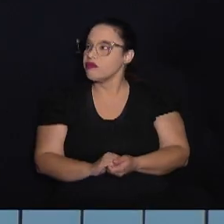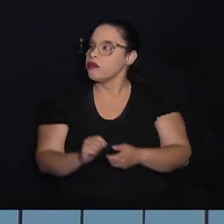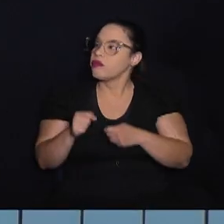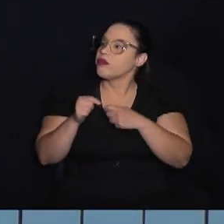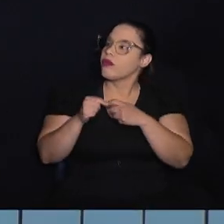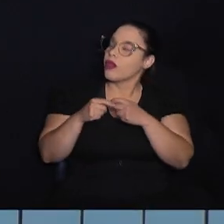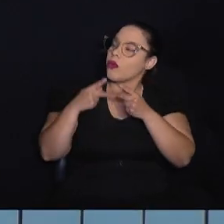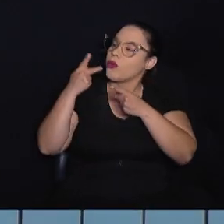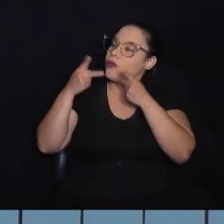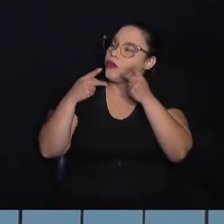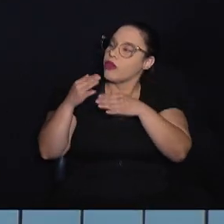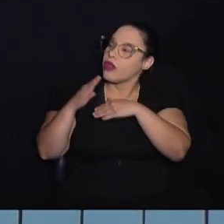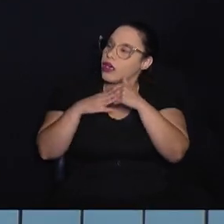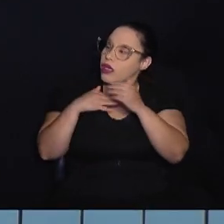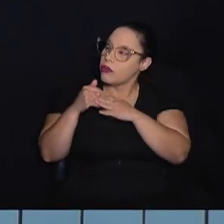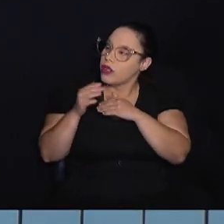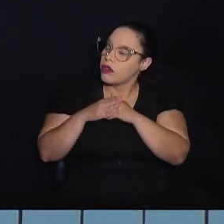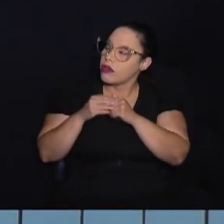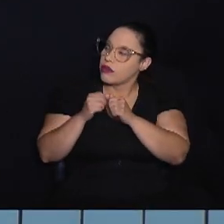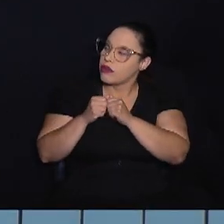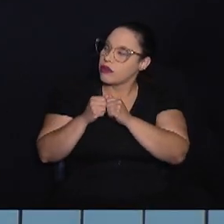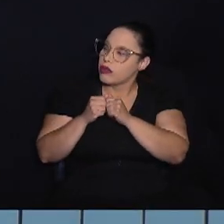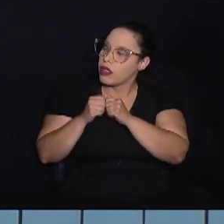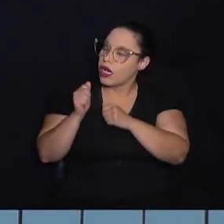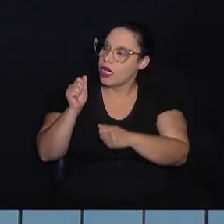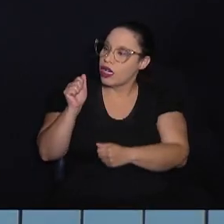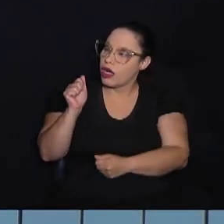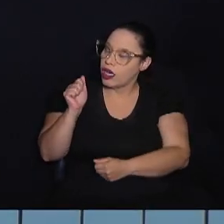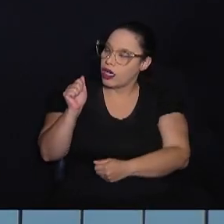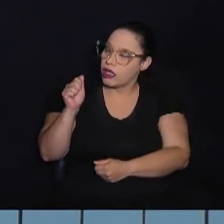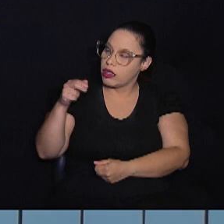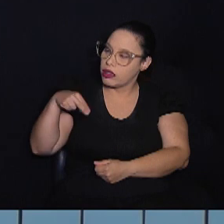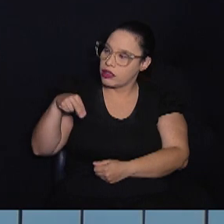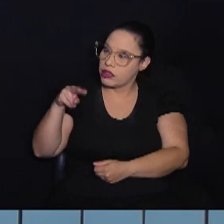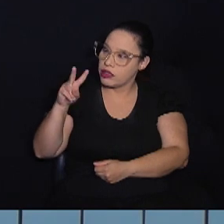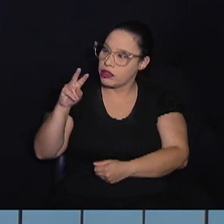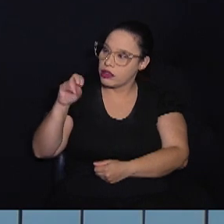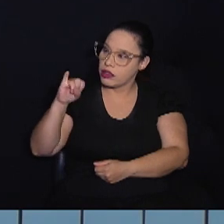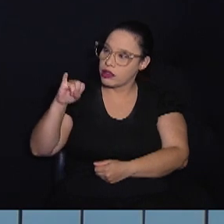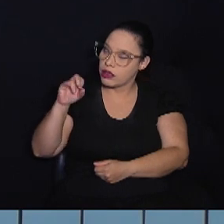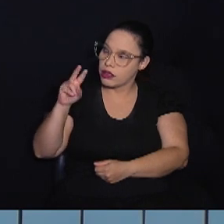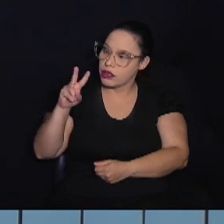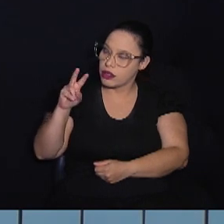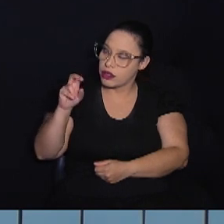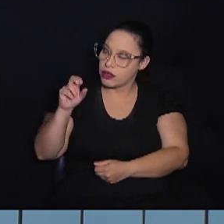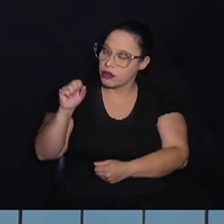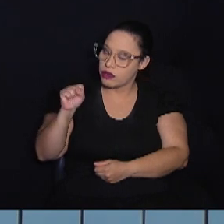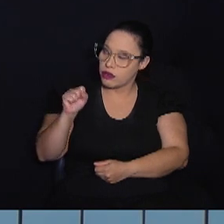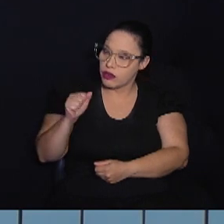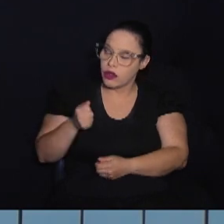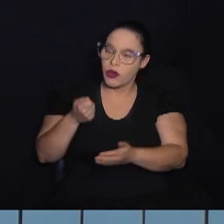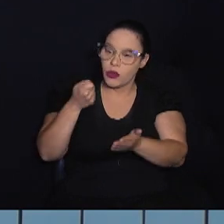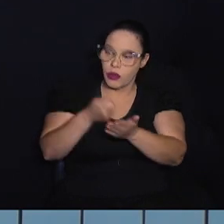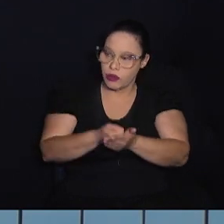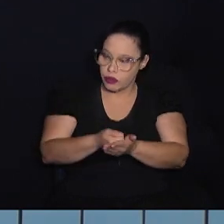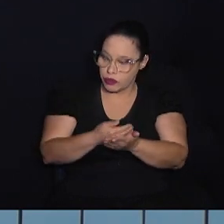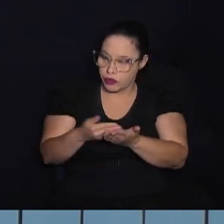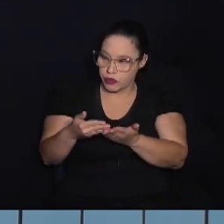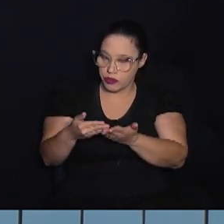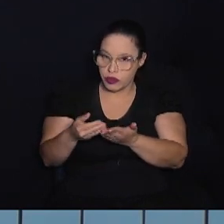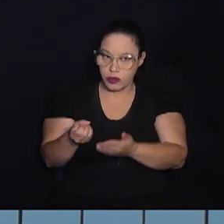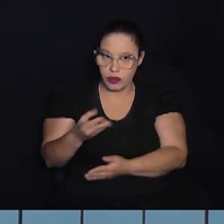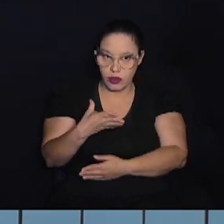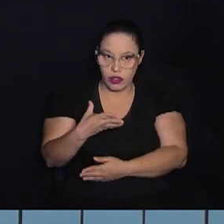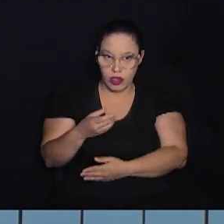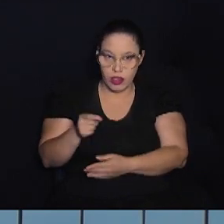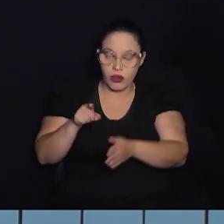Doutor, falando ainda em tratamento, né, a Anvisa, que é a Agência de Vigilância Sanitária, ela aprovou recentemente uma